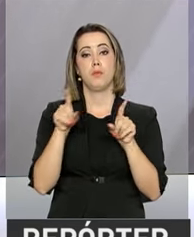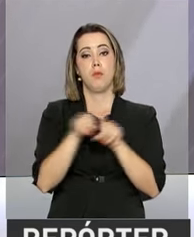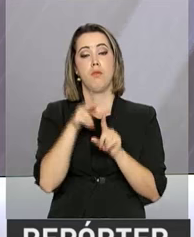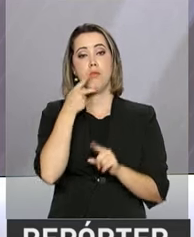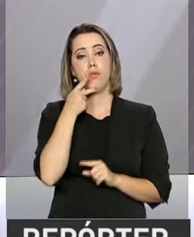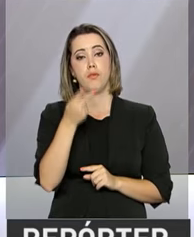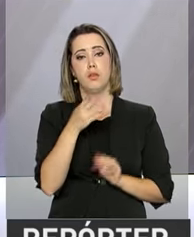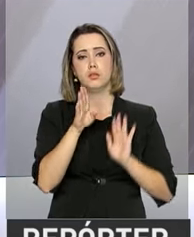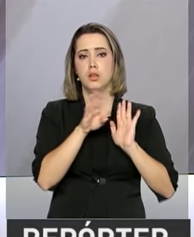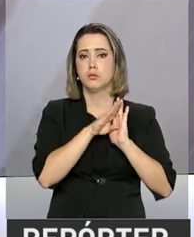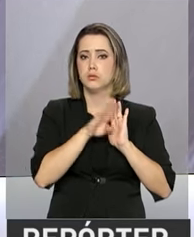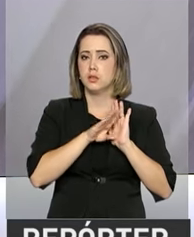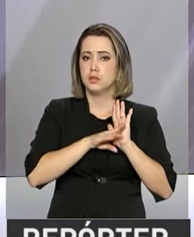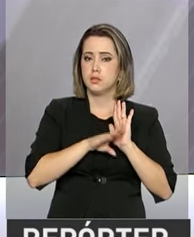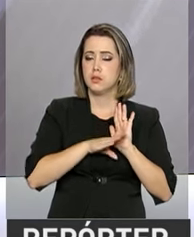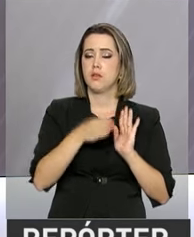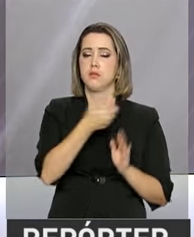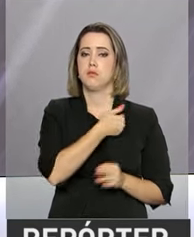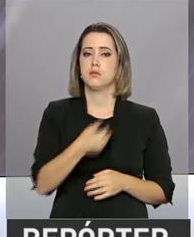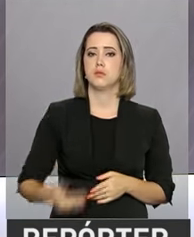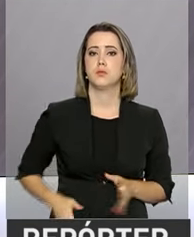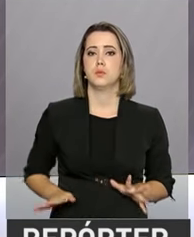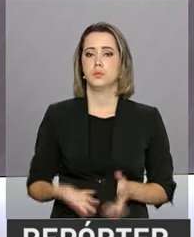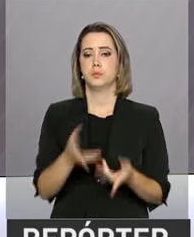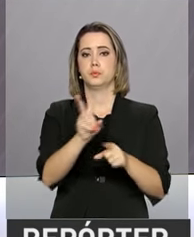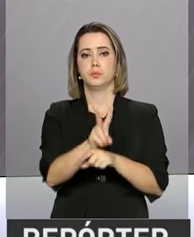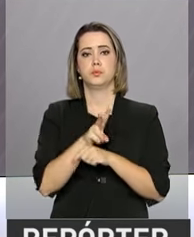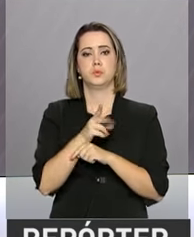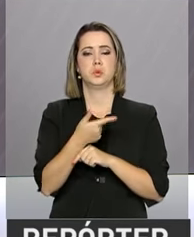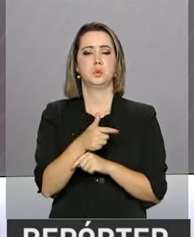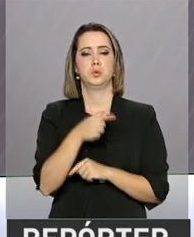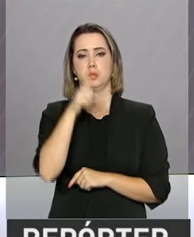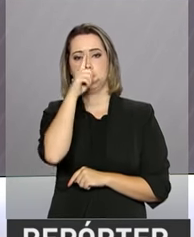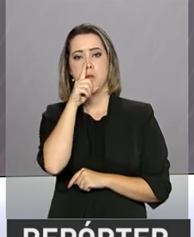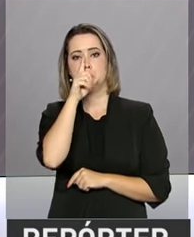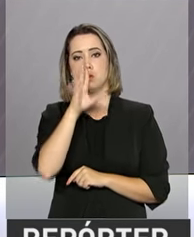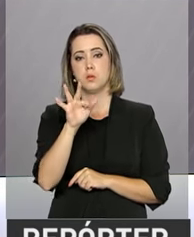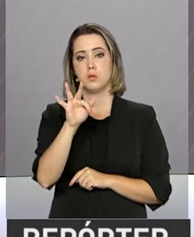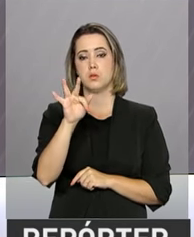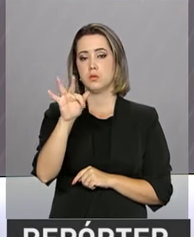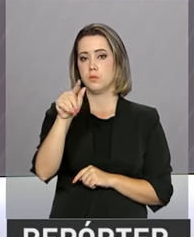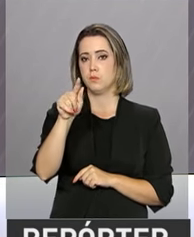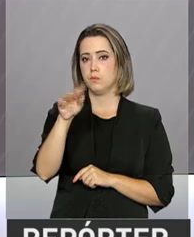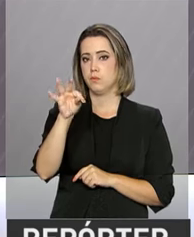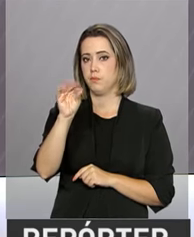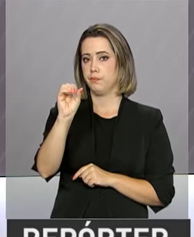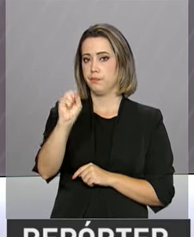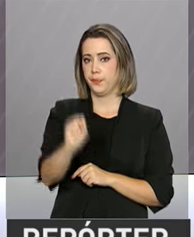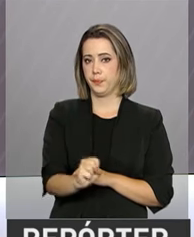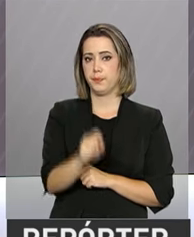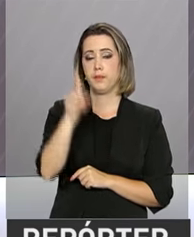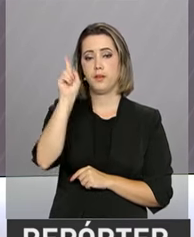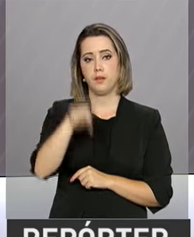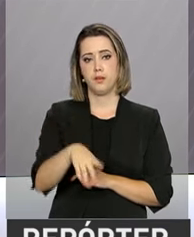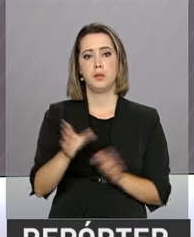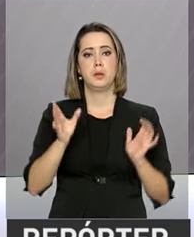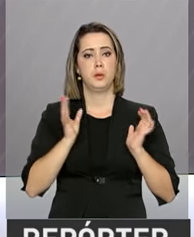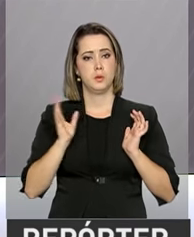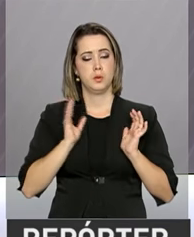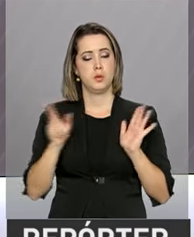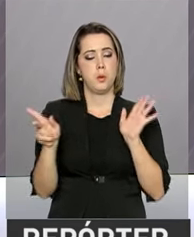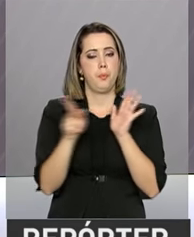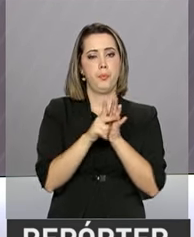assegura que a medida do governo para estimular o crédito não põe em risco o fundo de garantia do tempo de serviço que é